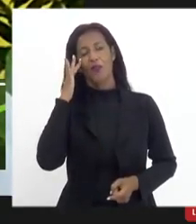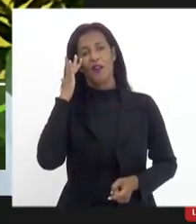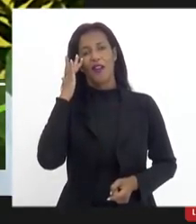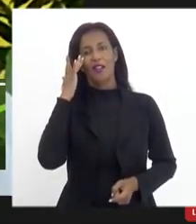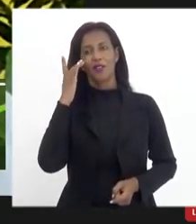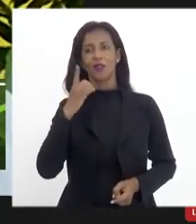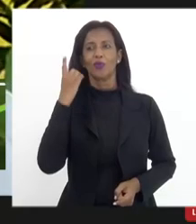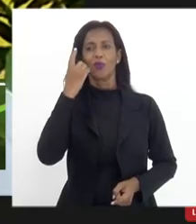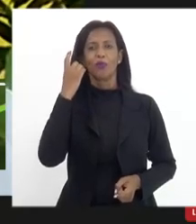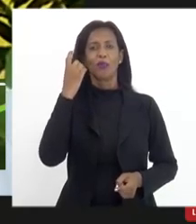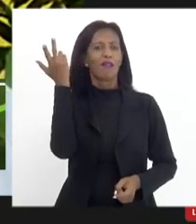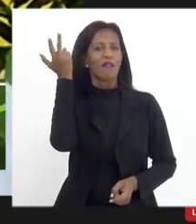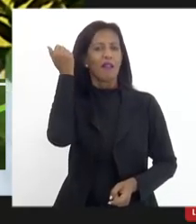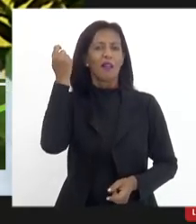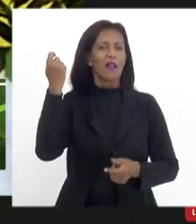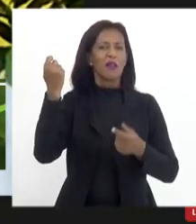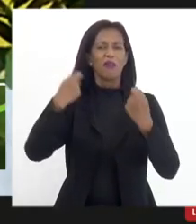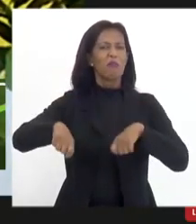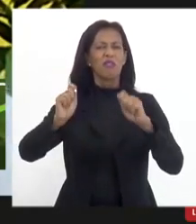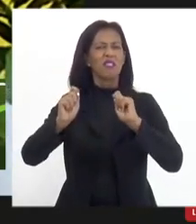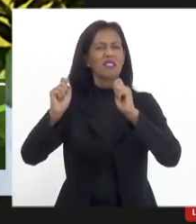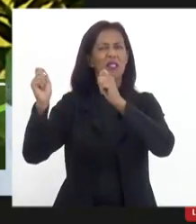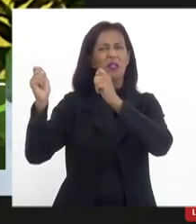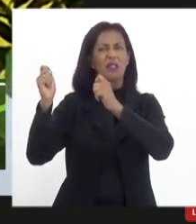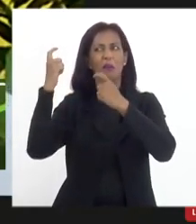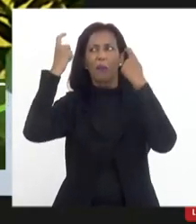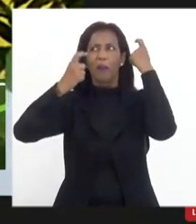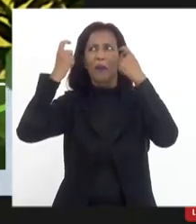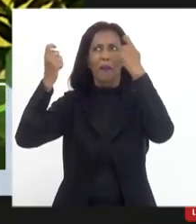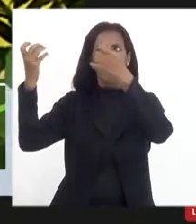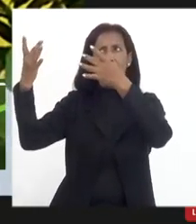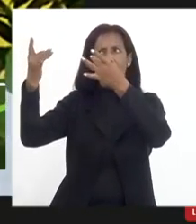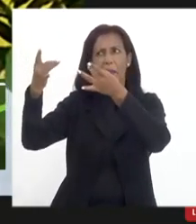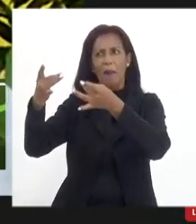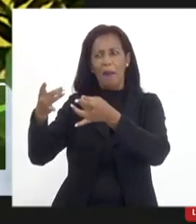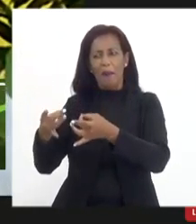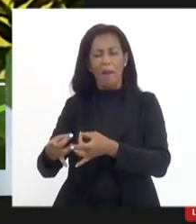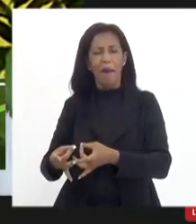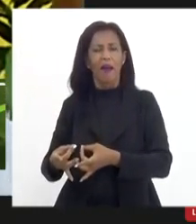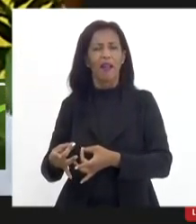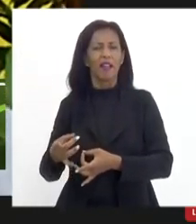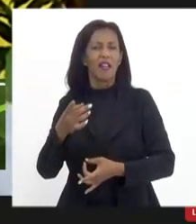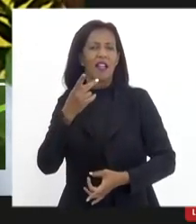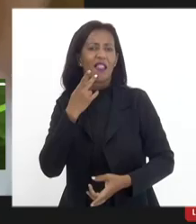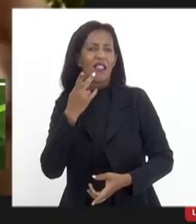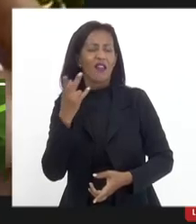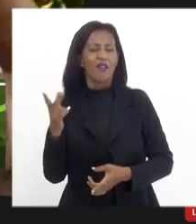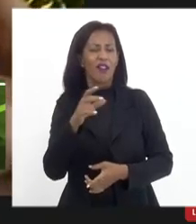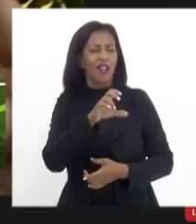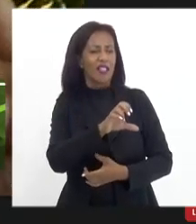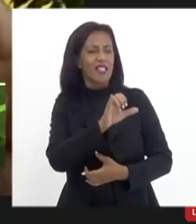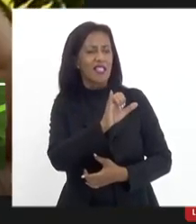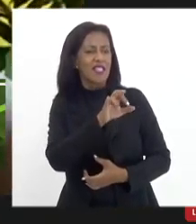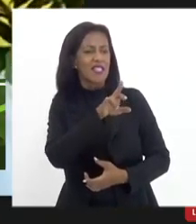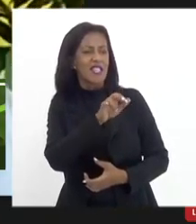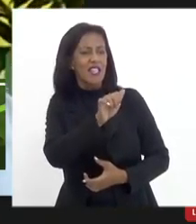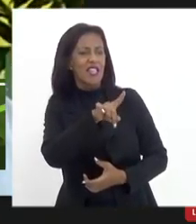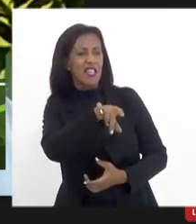que se preocupar em justificar a questão de ouvir as cirandas num ponto de vista